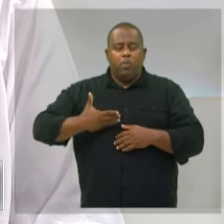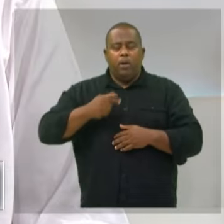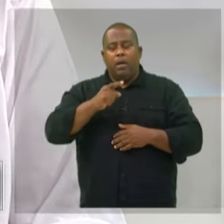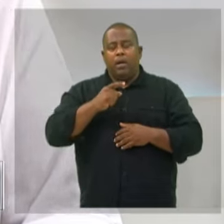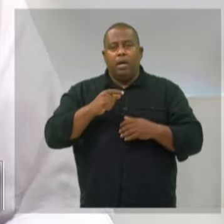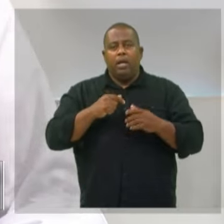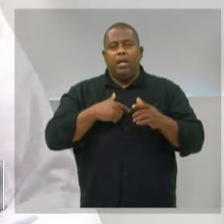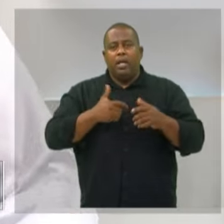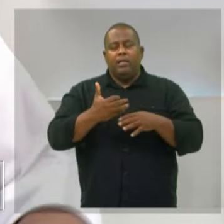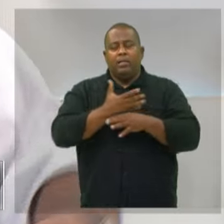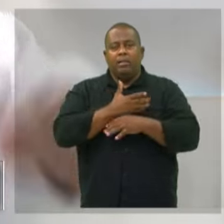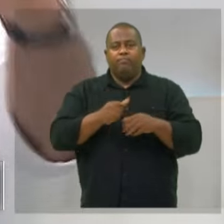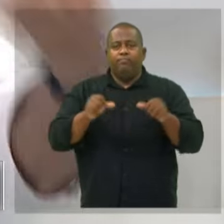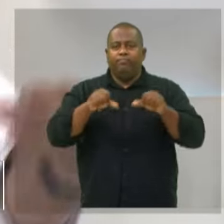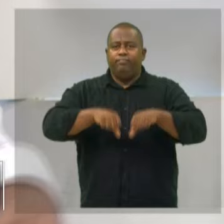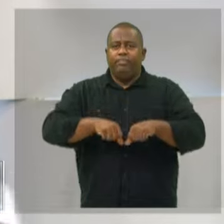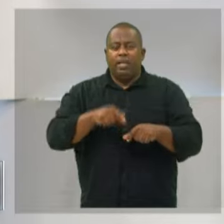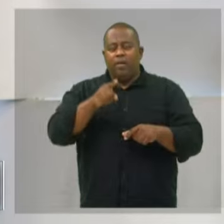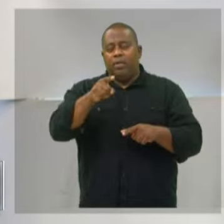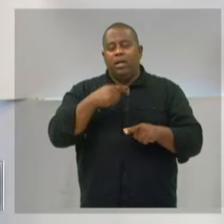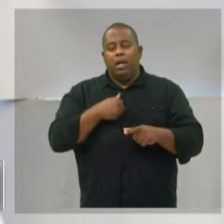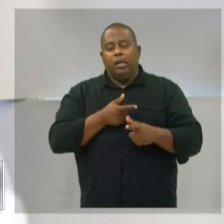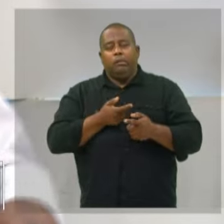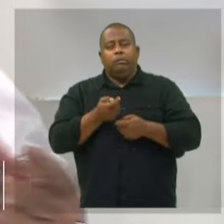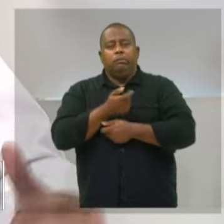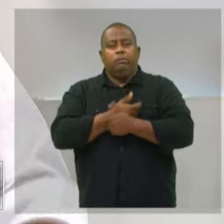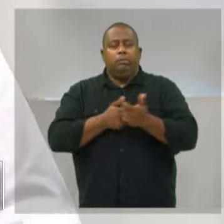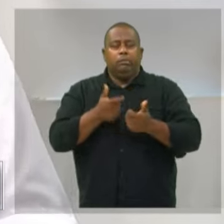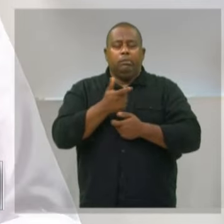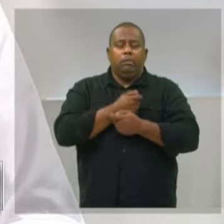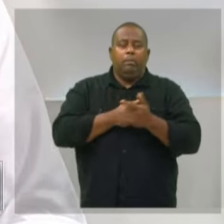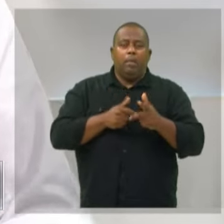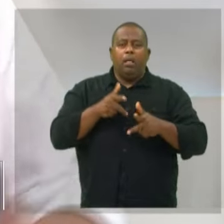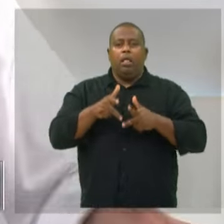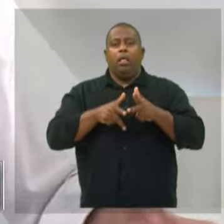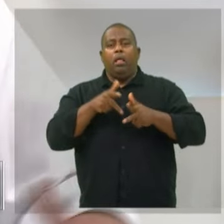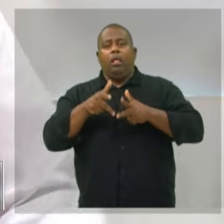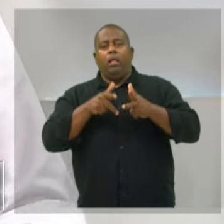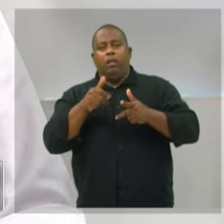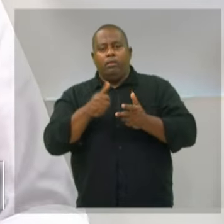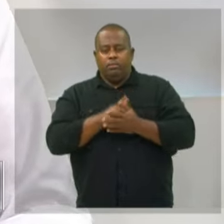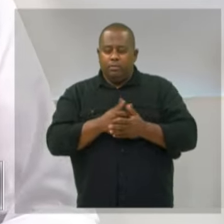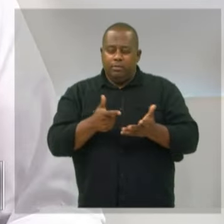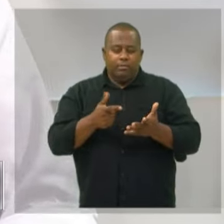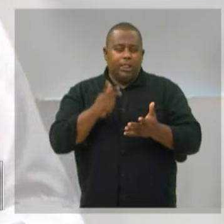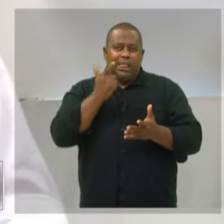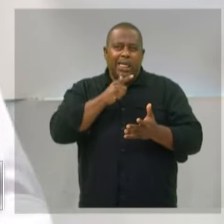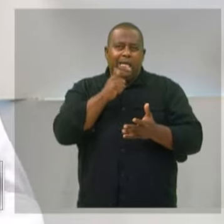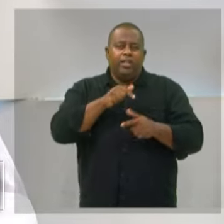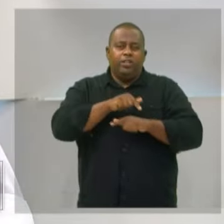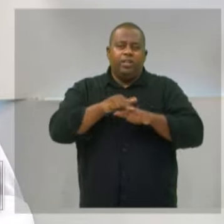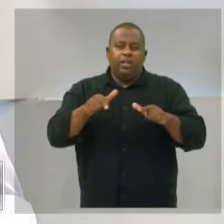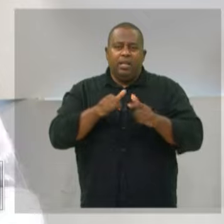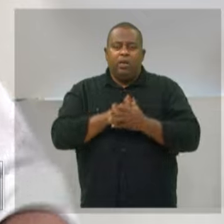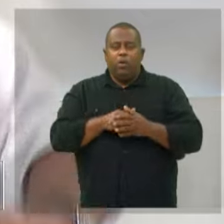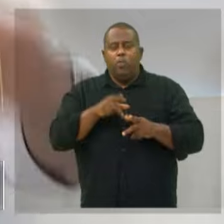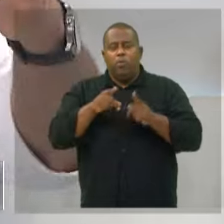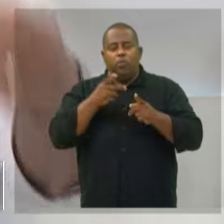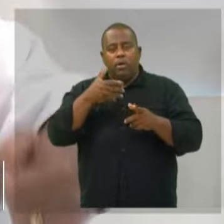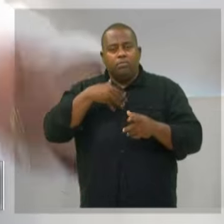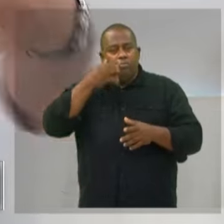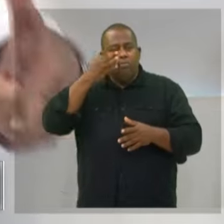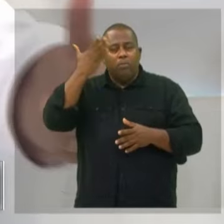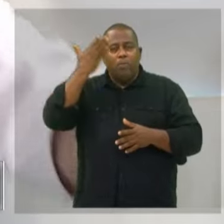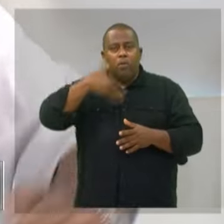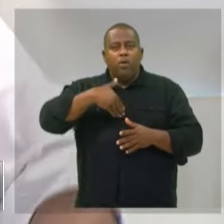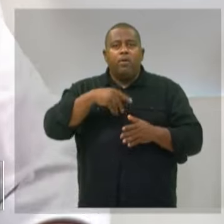vocês E é só essa falá essa conversa bonita esse blá blá blá que não ganha ninguém o povo quer saber de coisa concreta o que é que